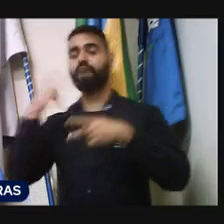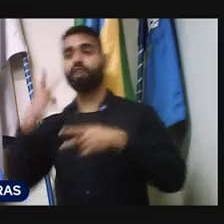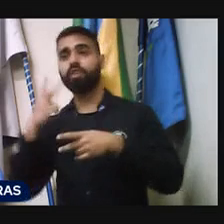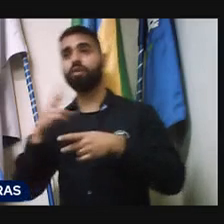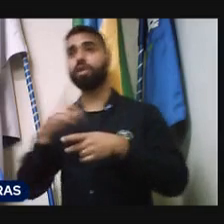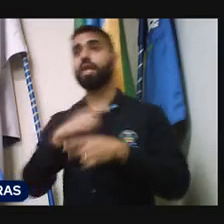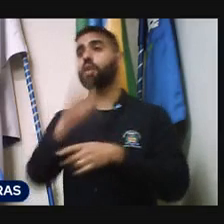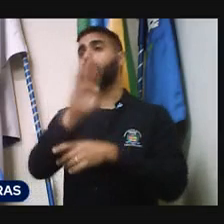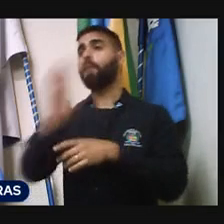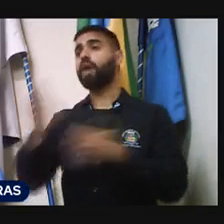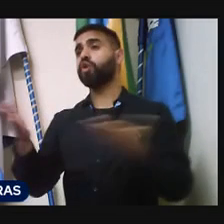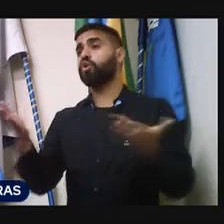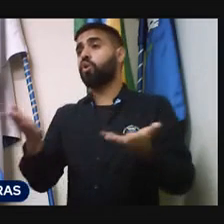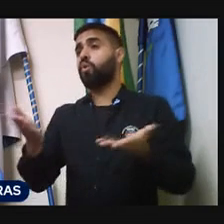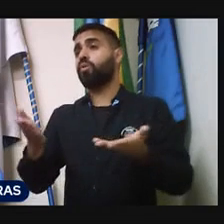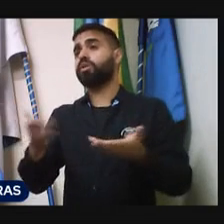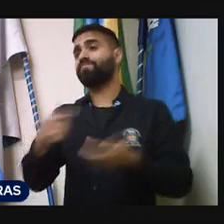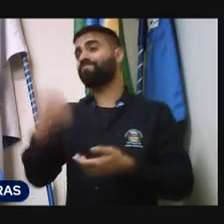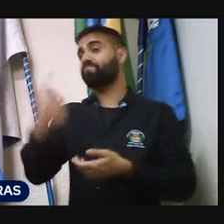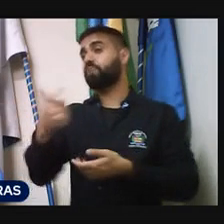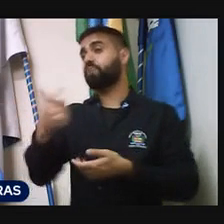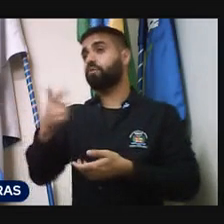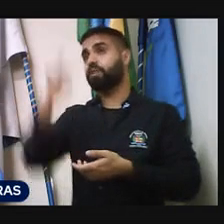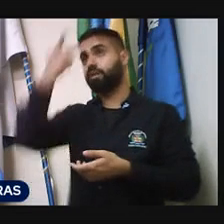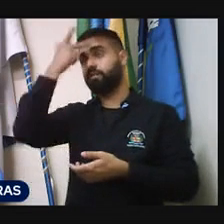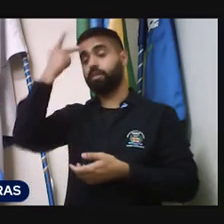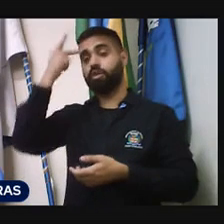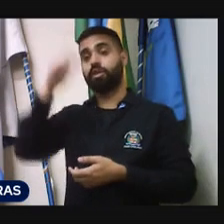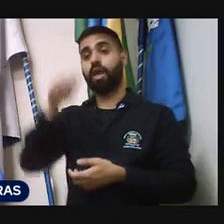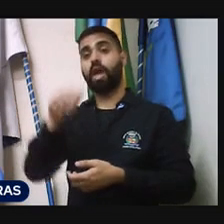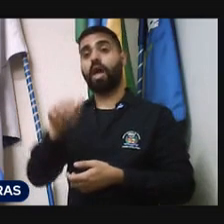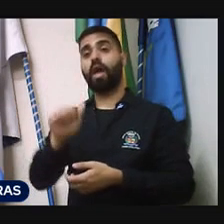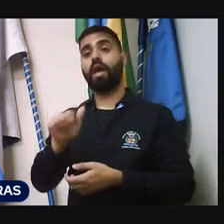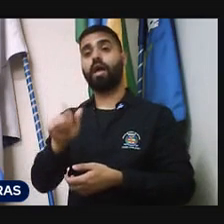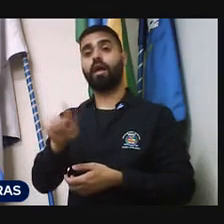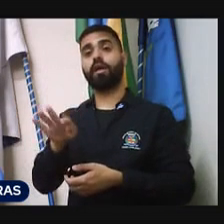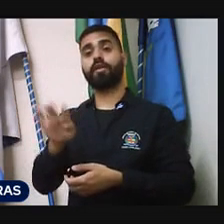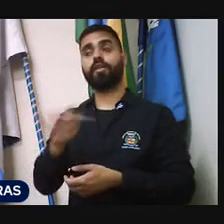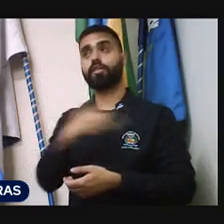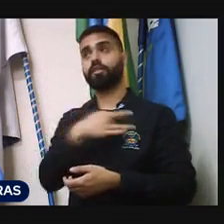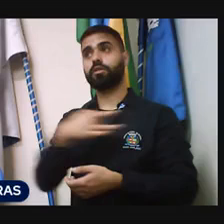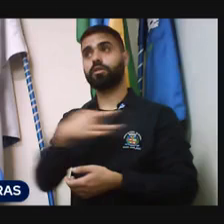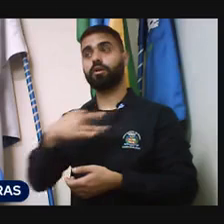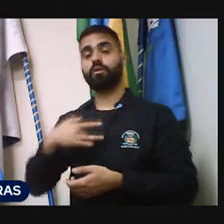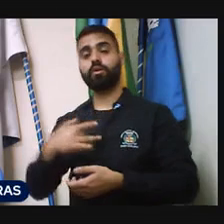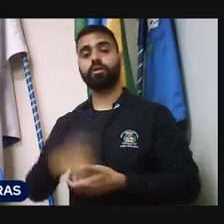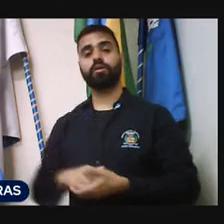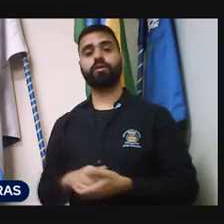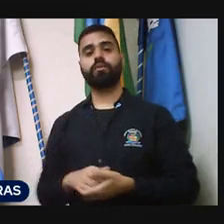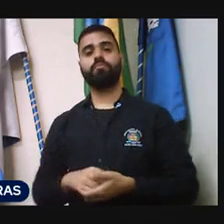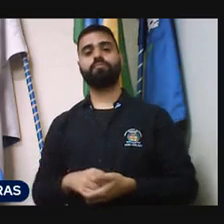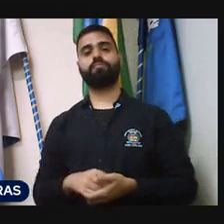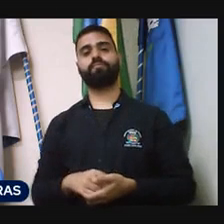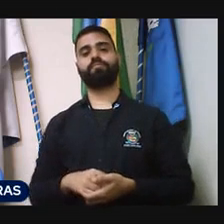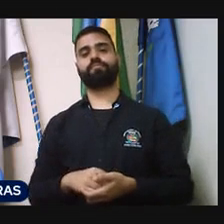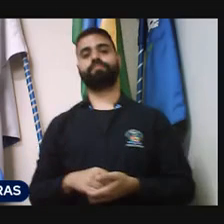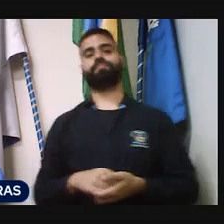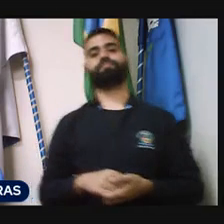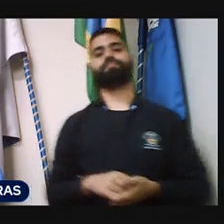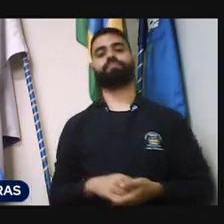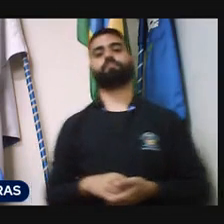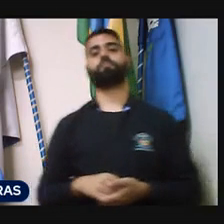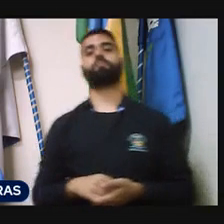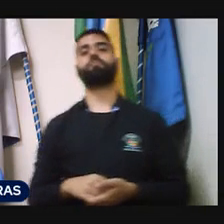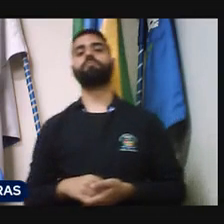bairros que estão hoje totalmente descoberto de serviço do agente comunitário de saúde e agente aí